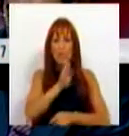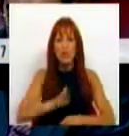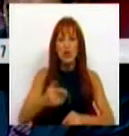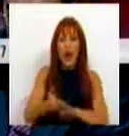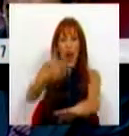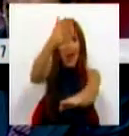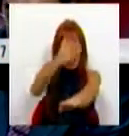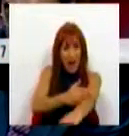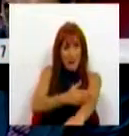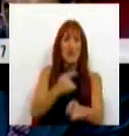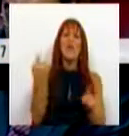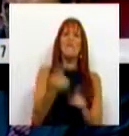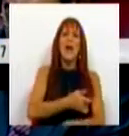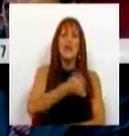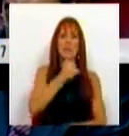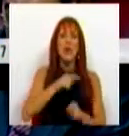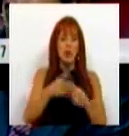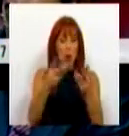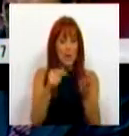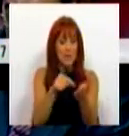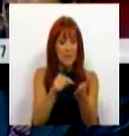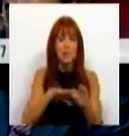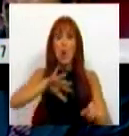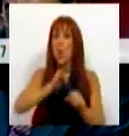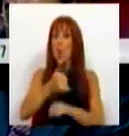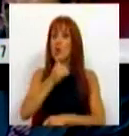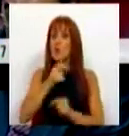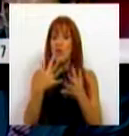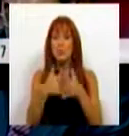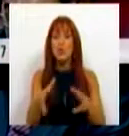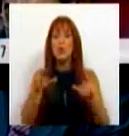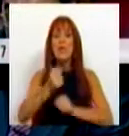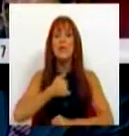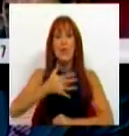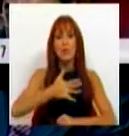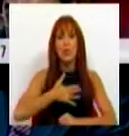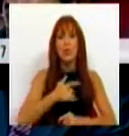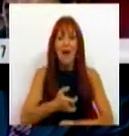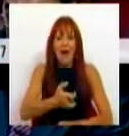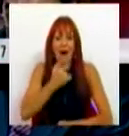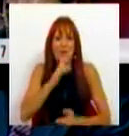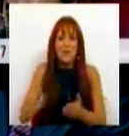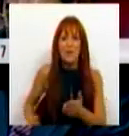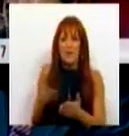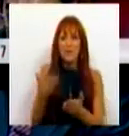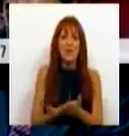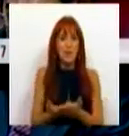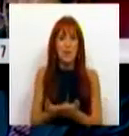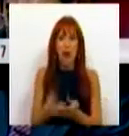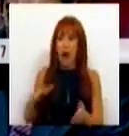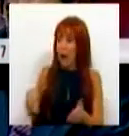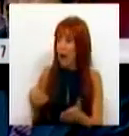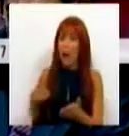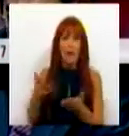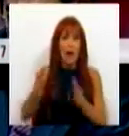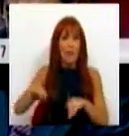concretizadas antes, várias medidas estão neste orçamento, mas outras medidas de reestruturação empresarial só serão apresentadas até